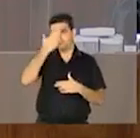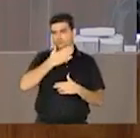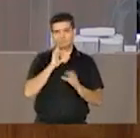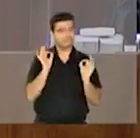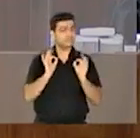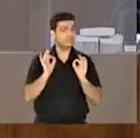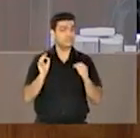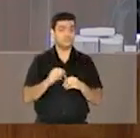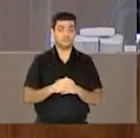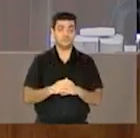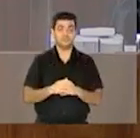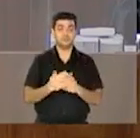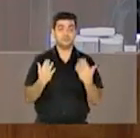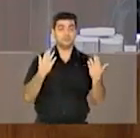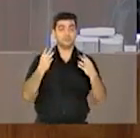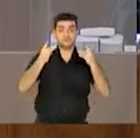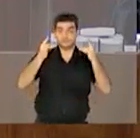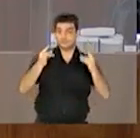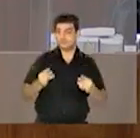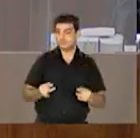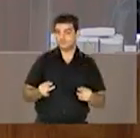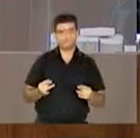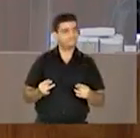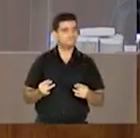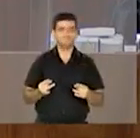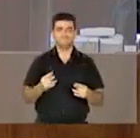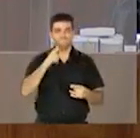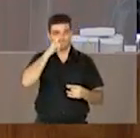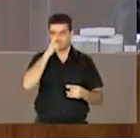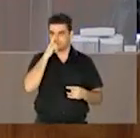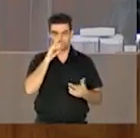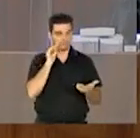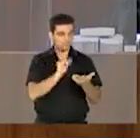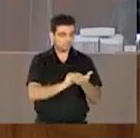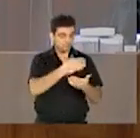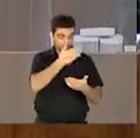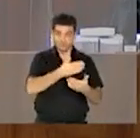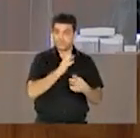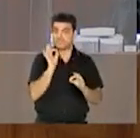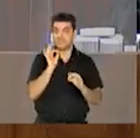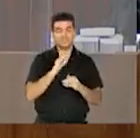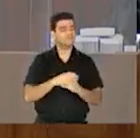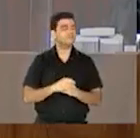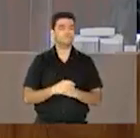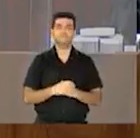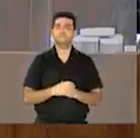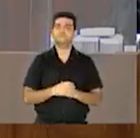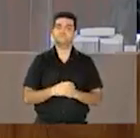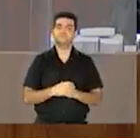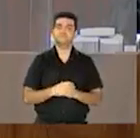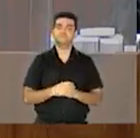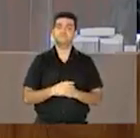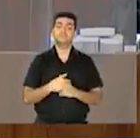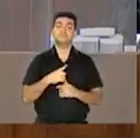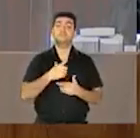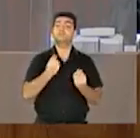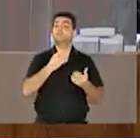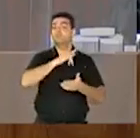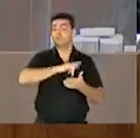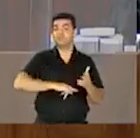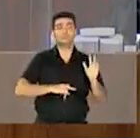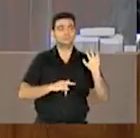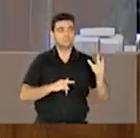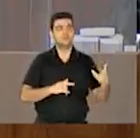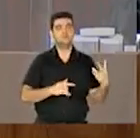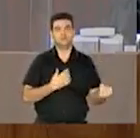comprovar nenhum dos parâmetros essenciais para a gravidade no caso, apesar das inúmeras provas